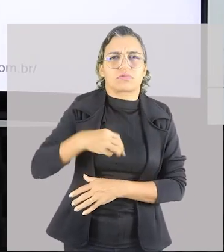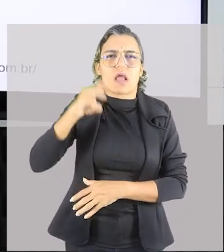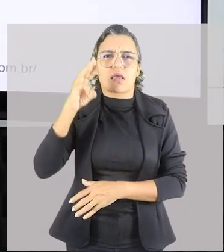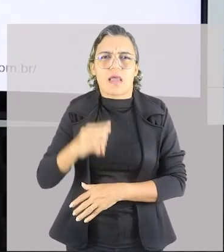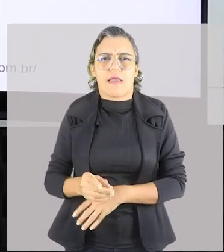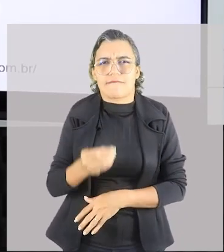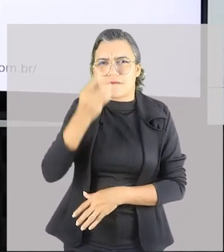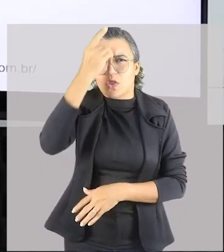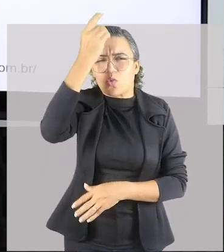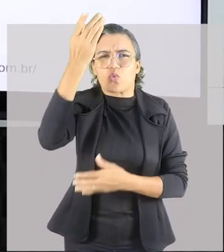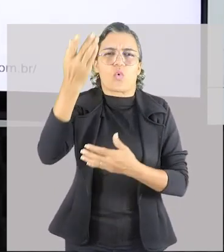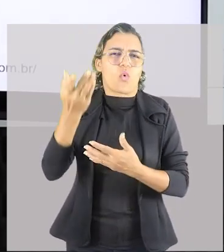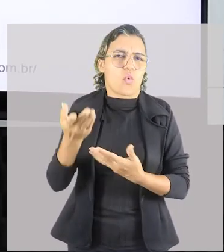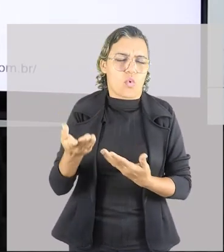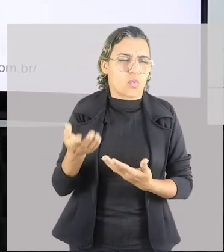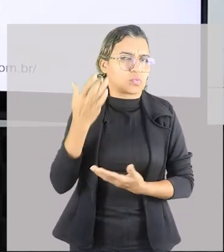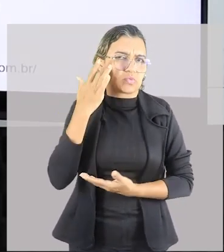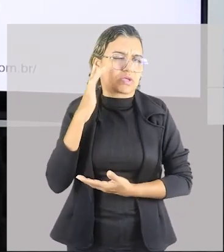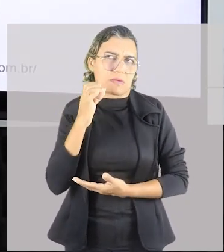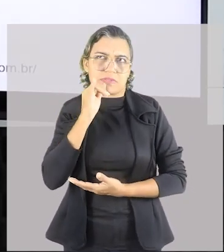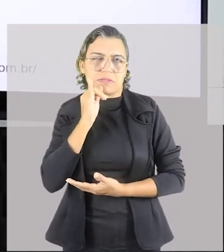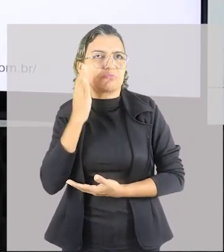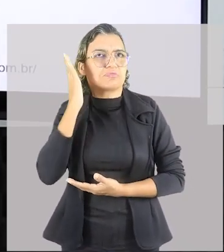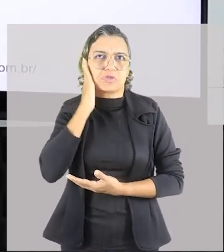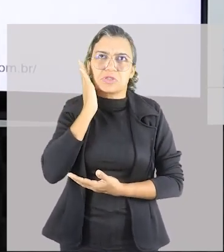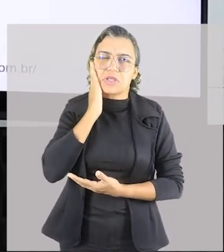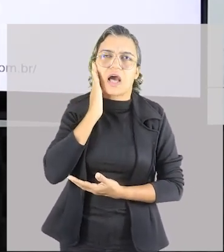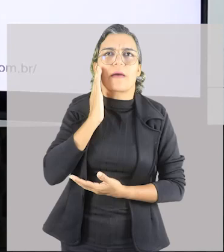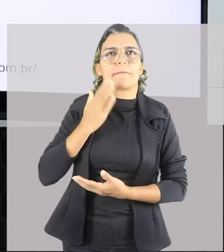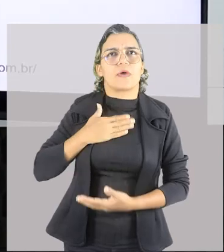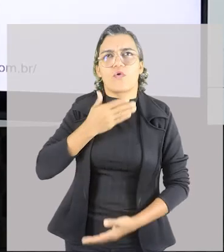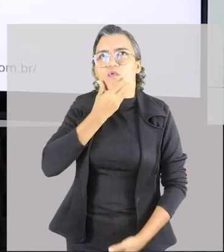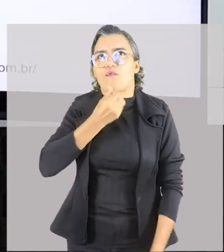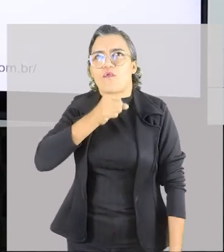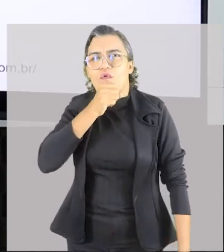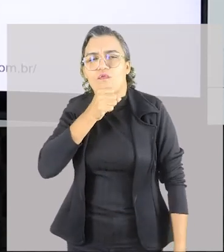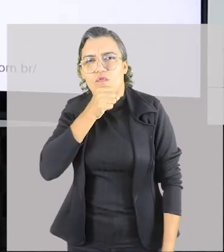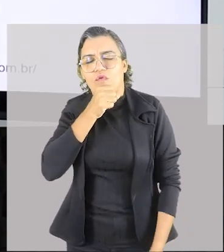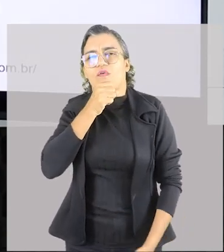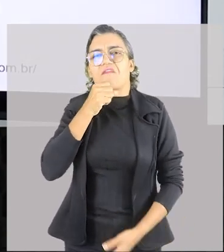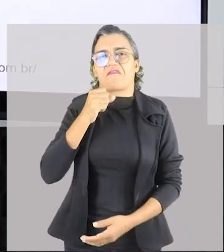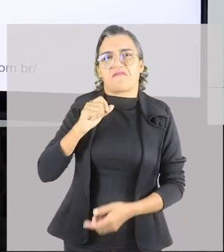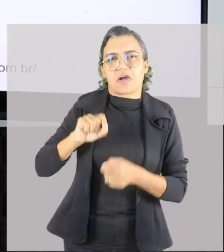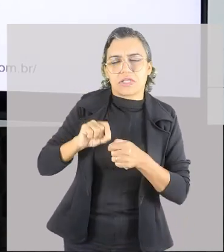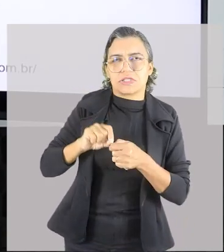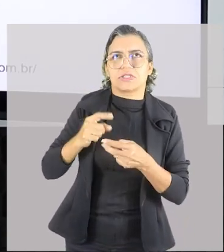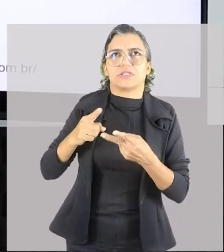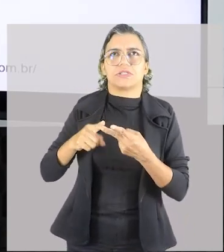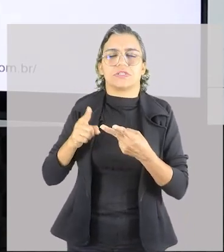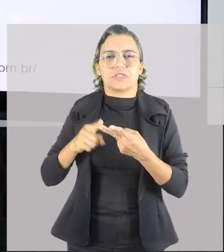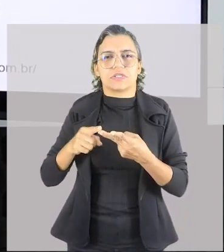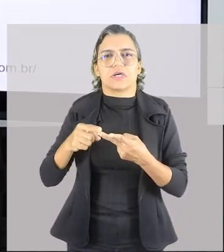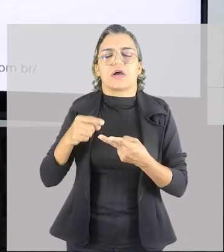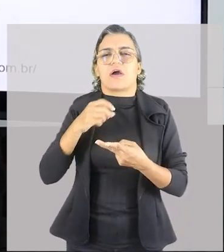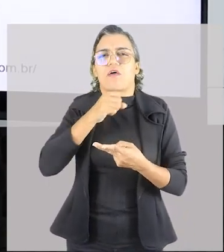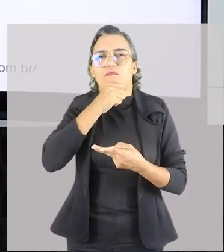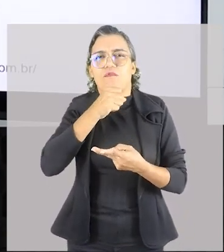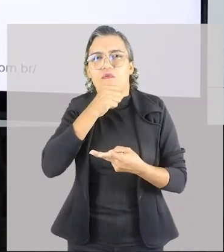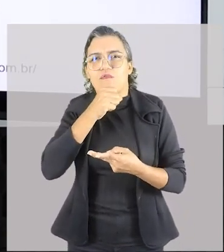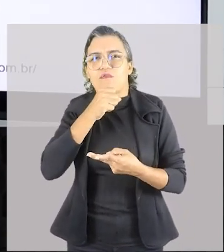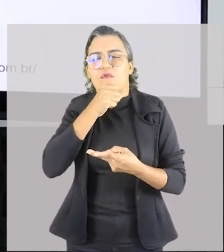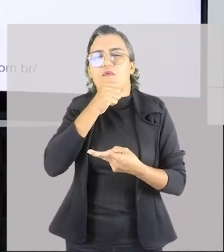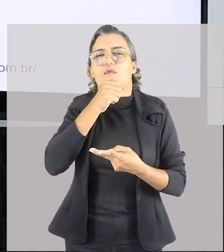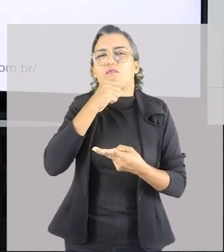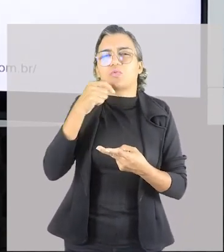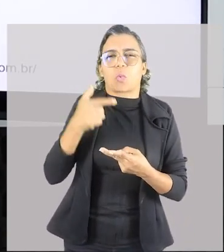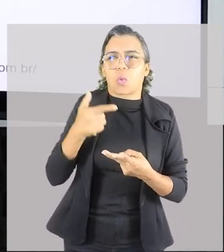iniciou aquele jogo. Só sabe que o avô fazia, o bisavô fazia, depois o avô, depois o pai, e aí a